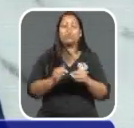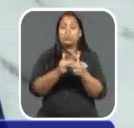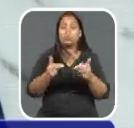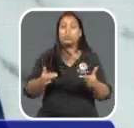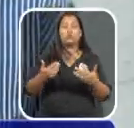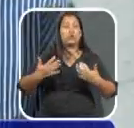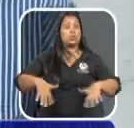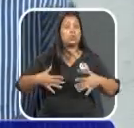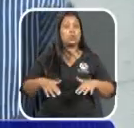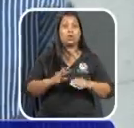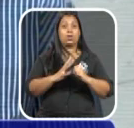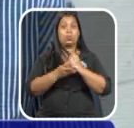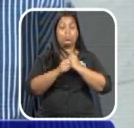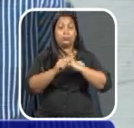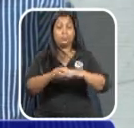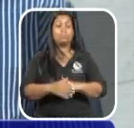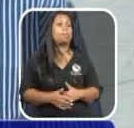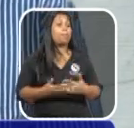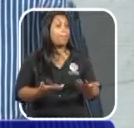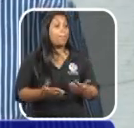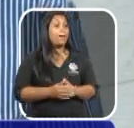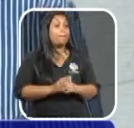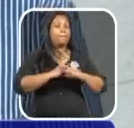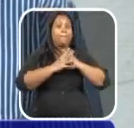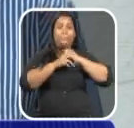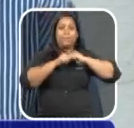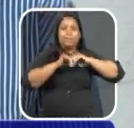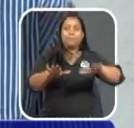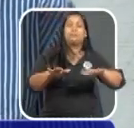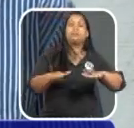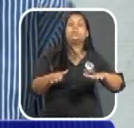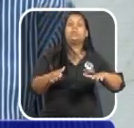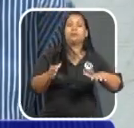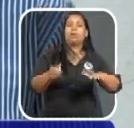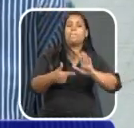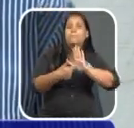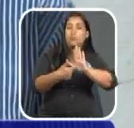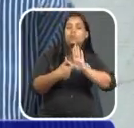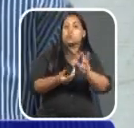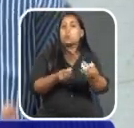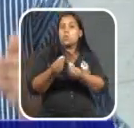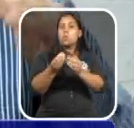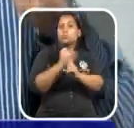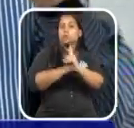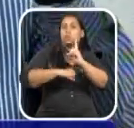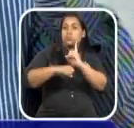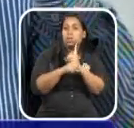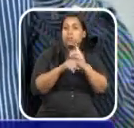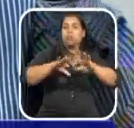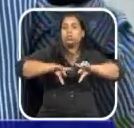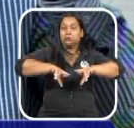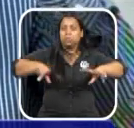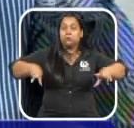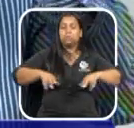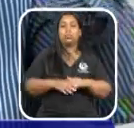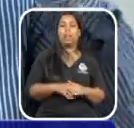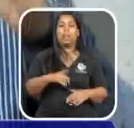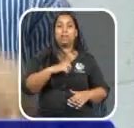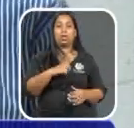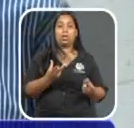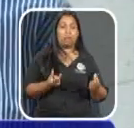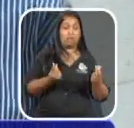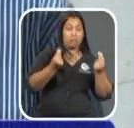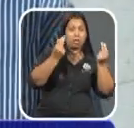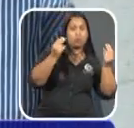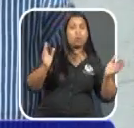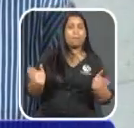pandemia. Na verdade, a pandemia trouxe a discrepância que há na sociedade, né, entre classe média, classe rica e